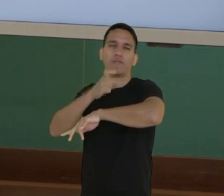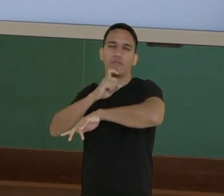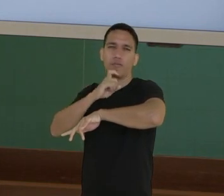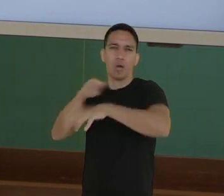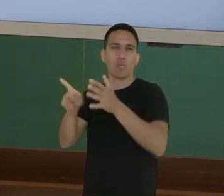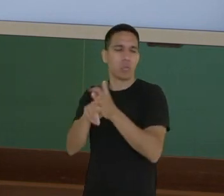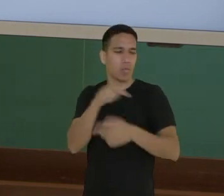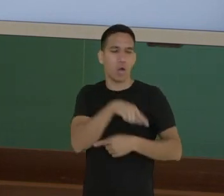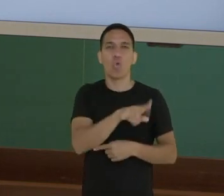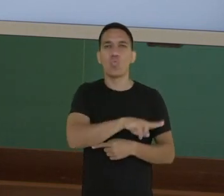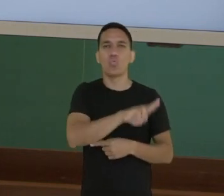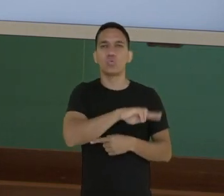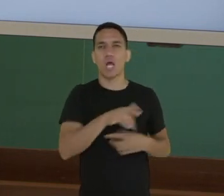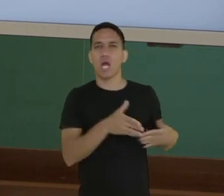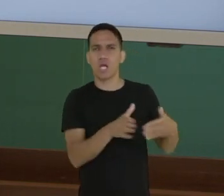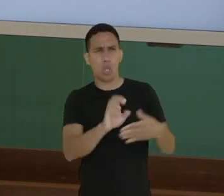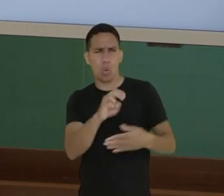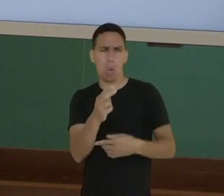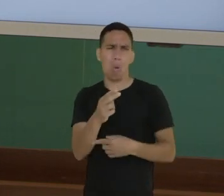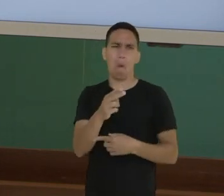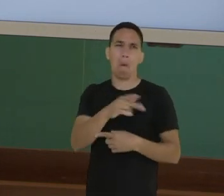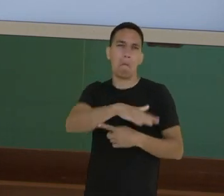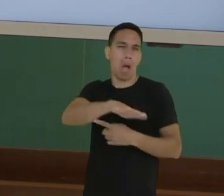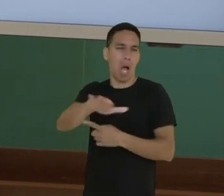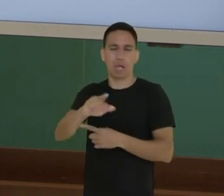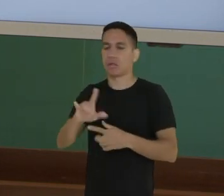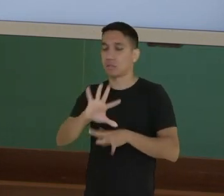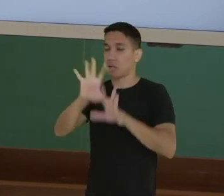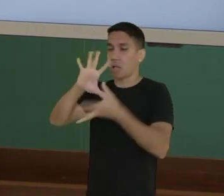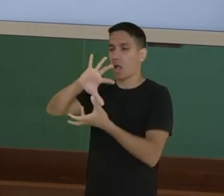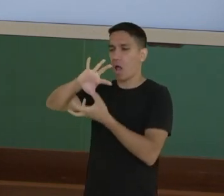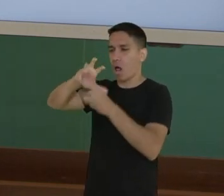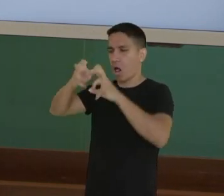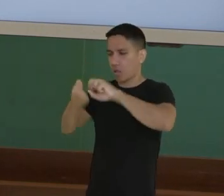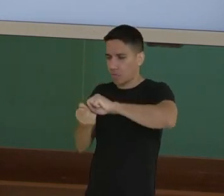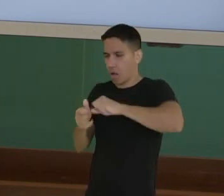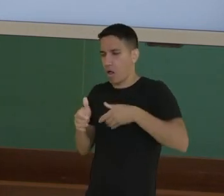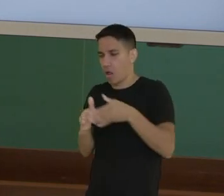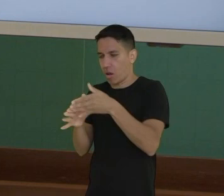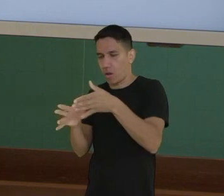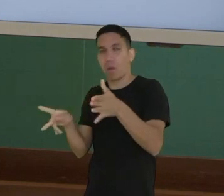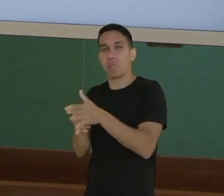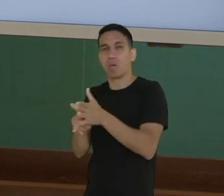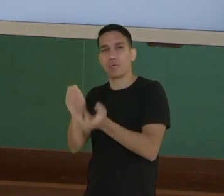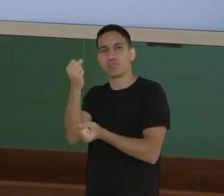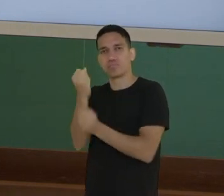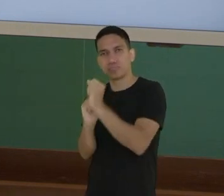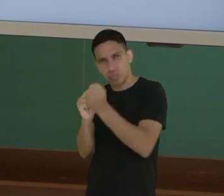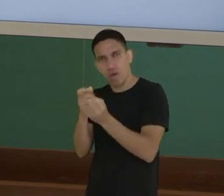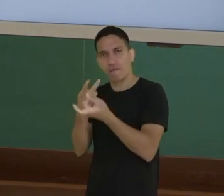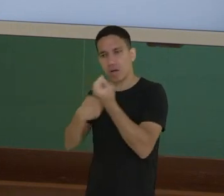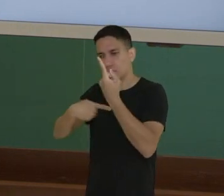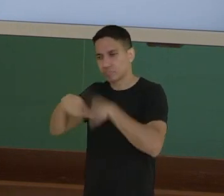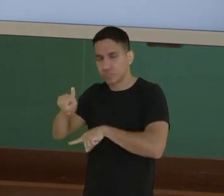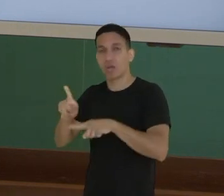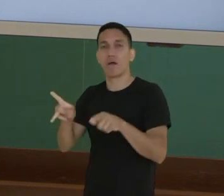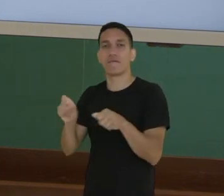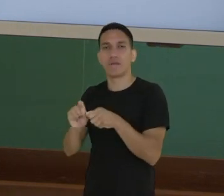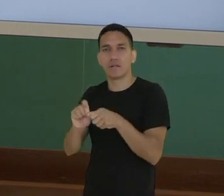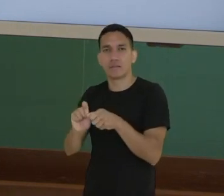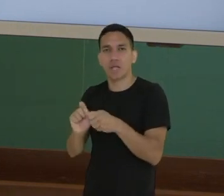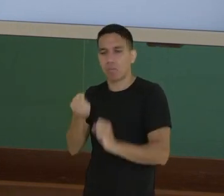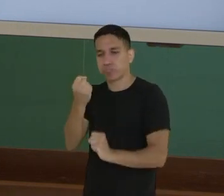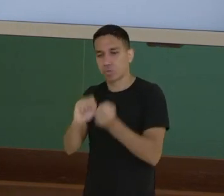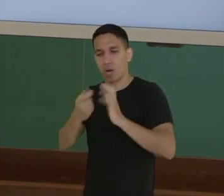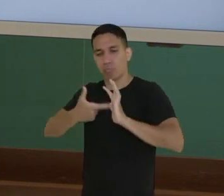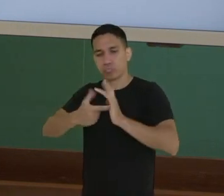de um mar, seja o que for, e essa água acaba retomando aqui para a parte do reator. Esse vapor toca uma turbina, que